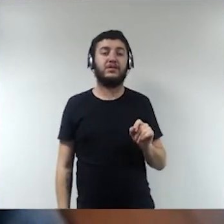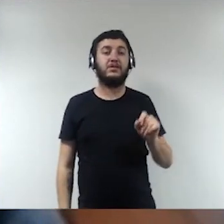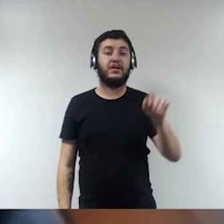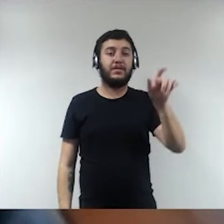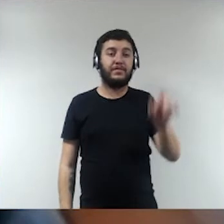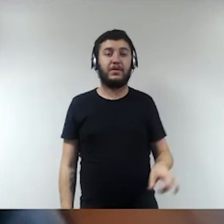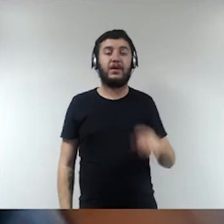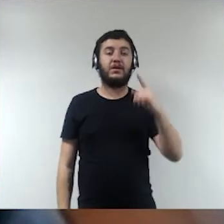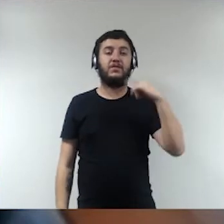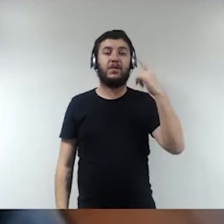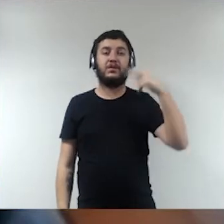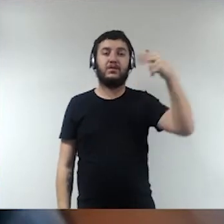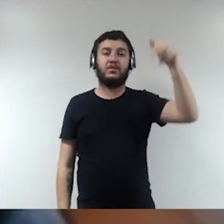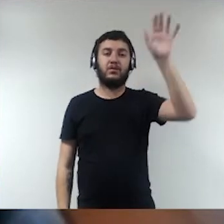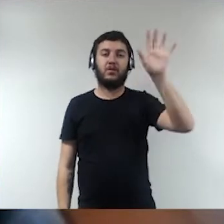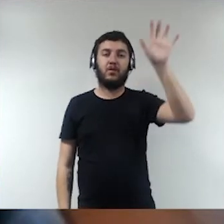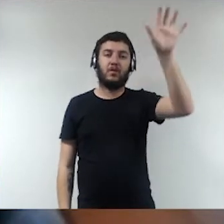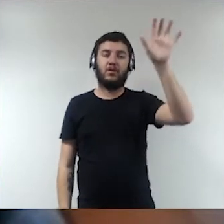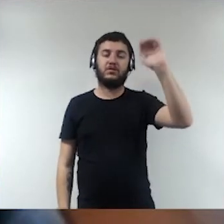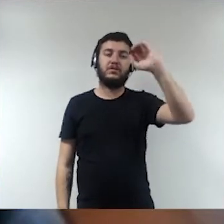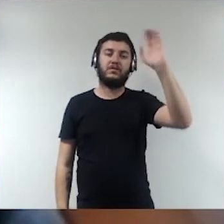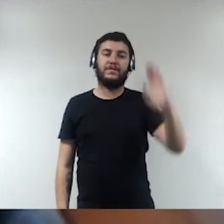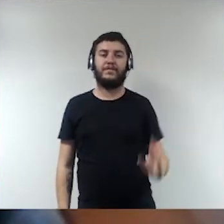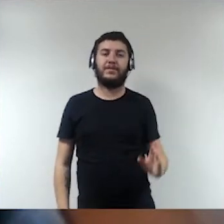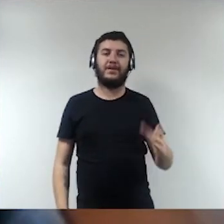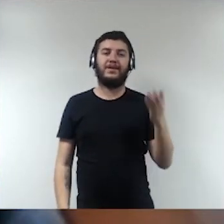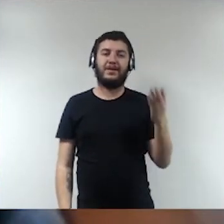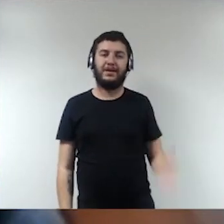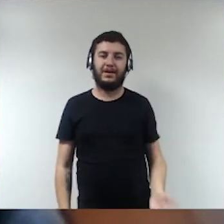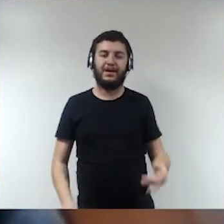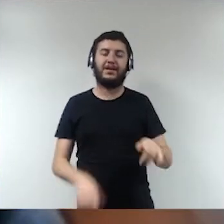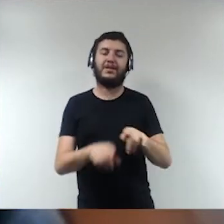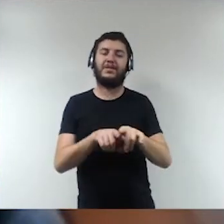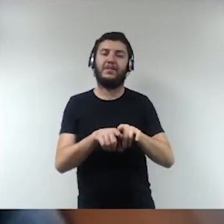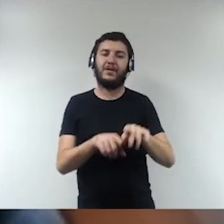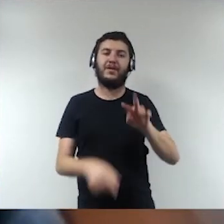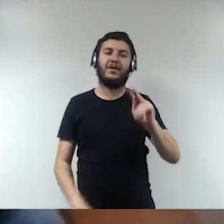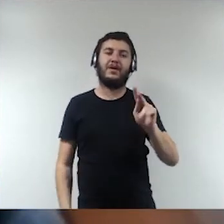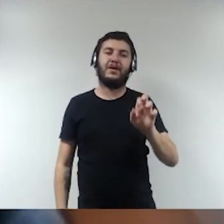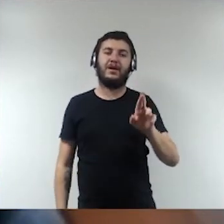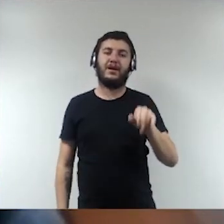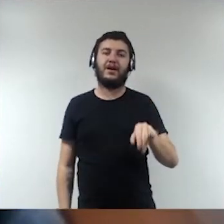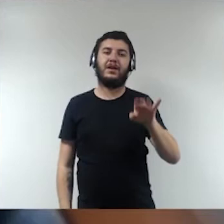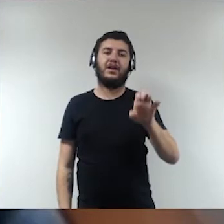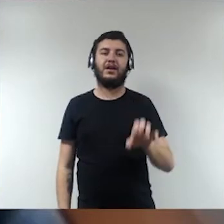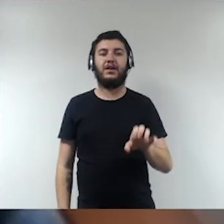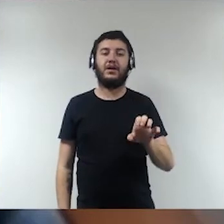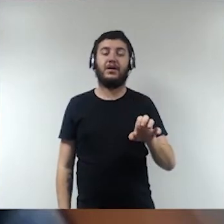do Norte, meu querido irmão, Éric Venâncio, presidente da OAB do Acre.